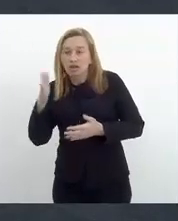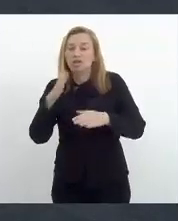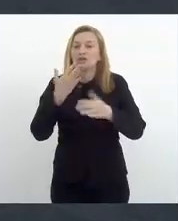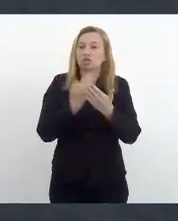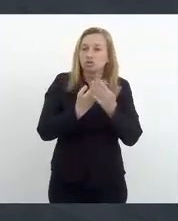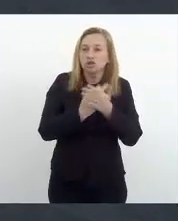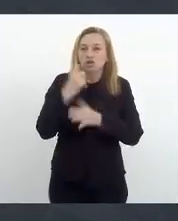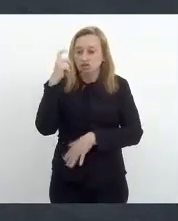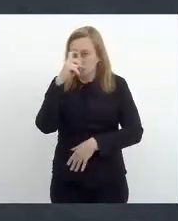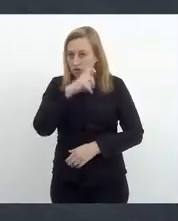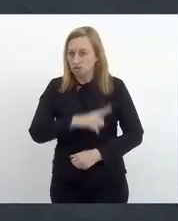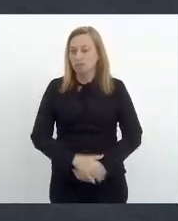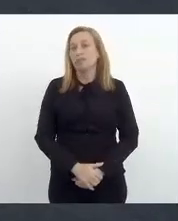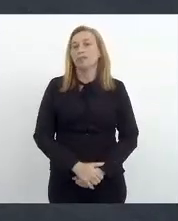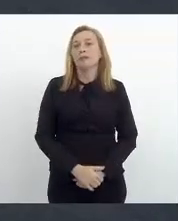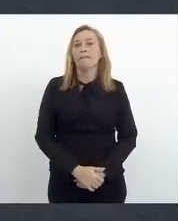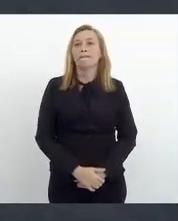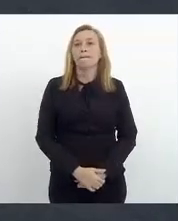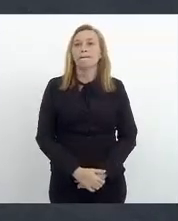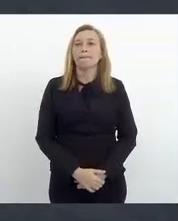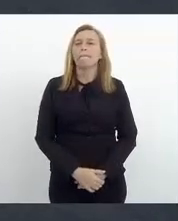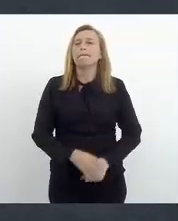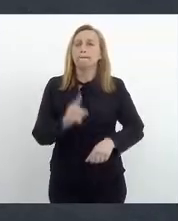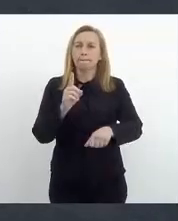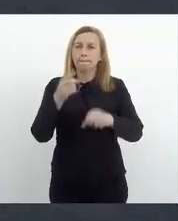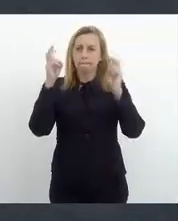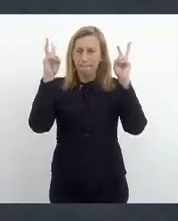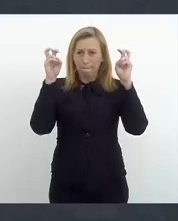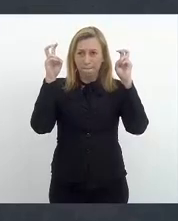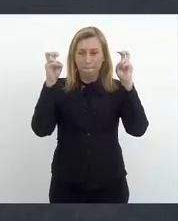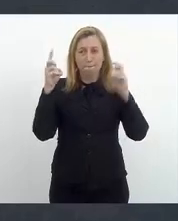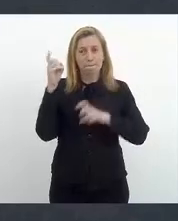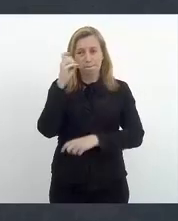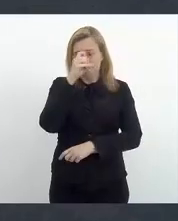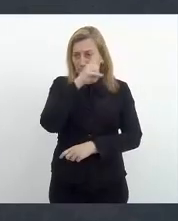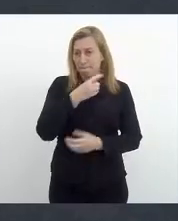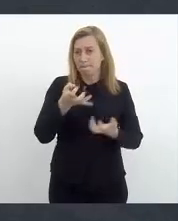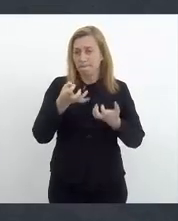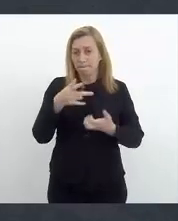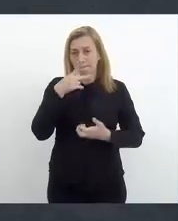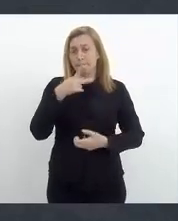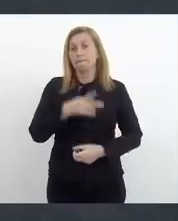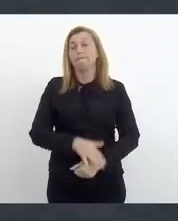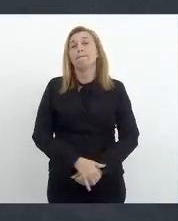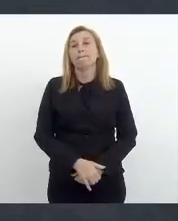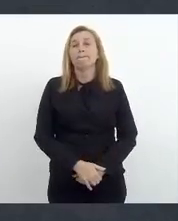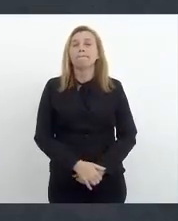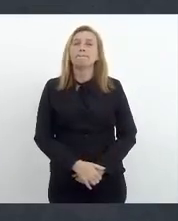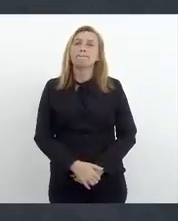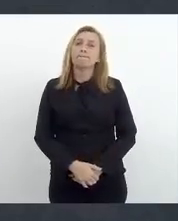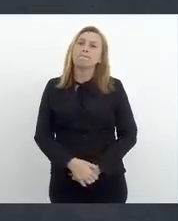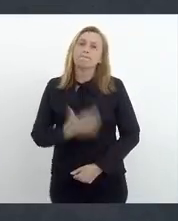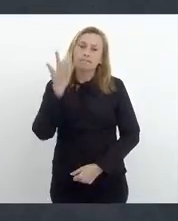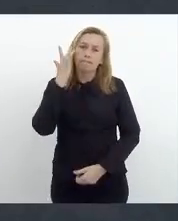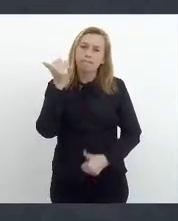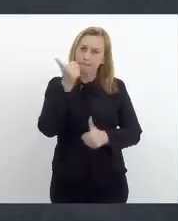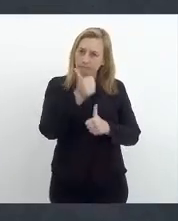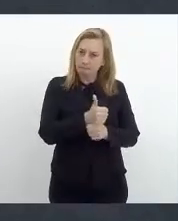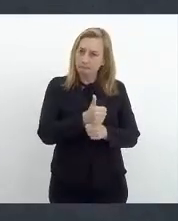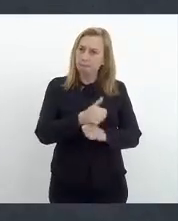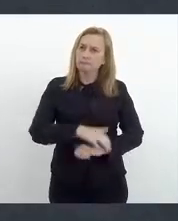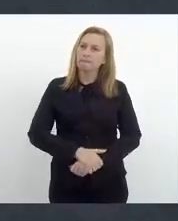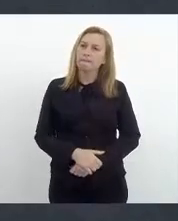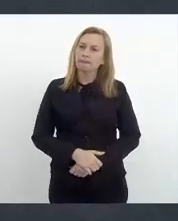tá muito difícil são temas muito complexo eu quero entrar diretamente aqui nesse debate voz que o substitutivo